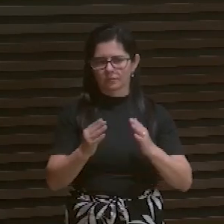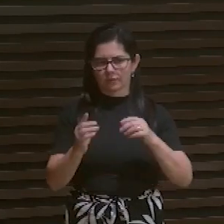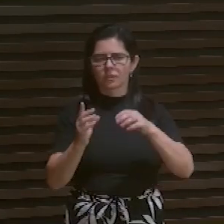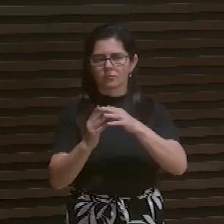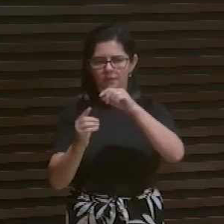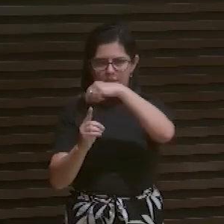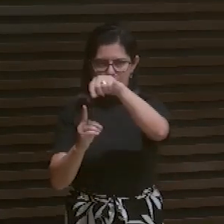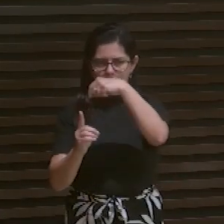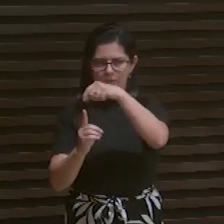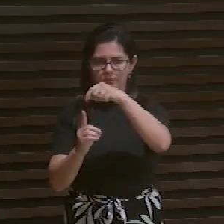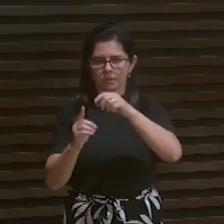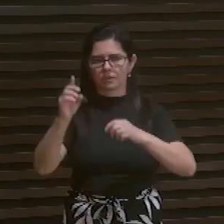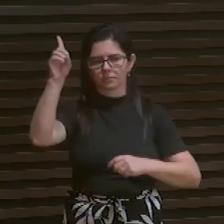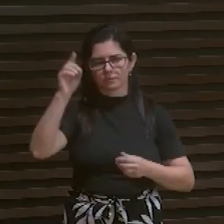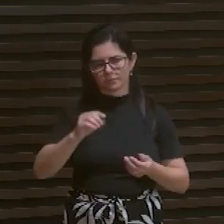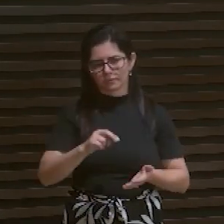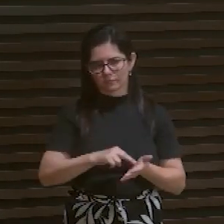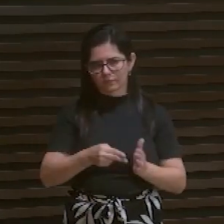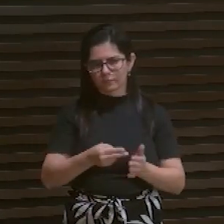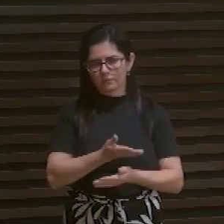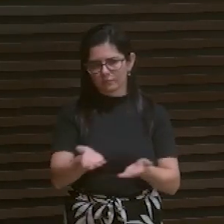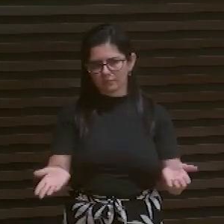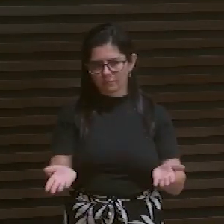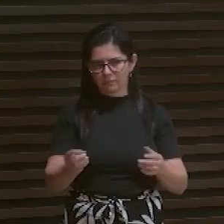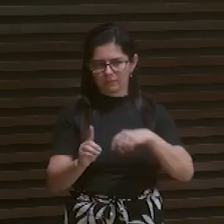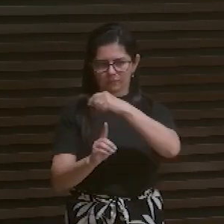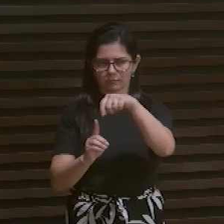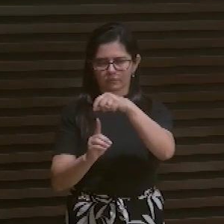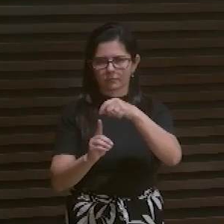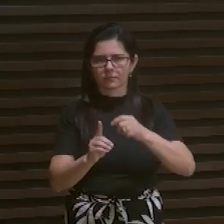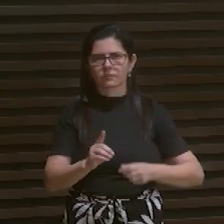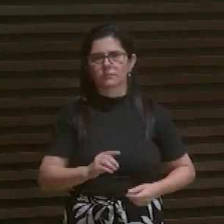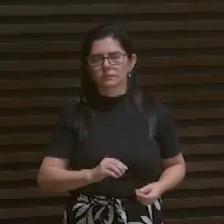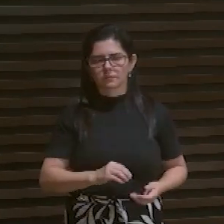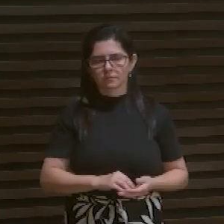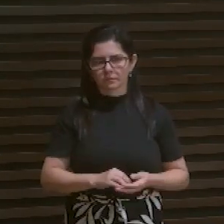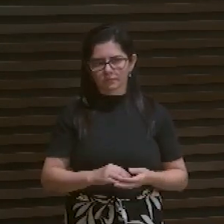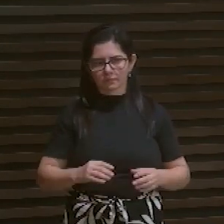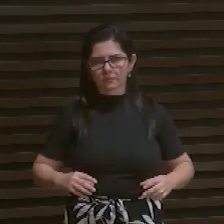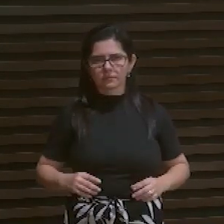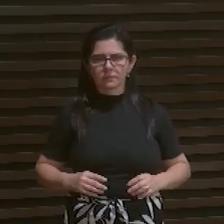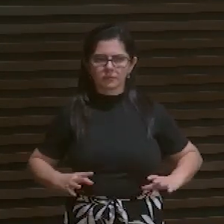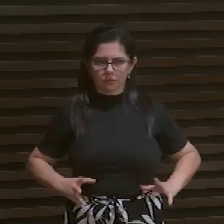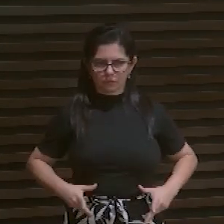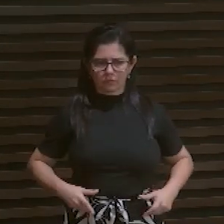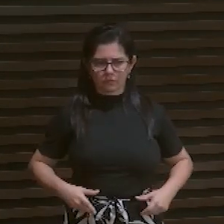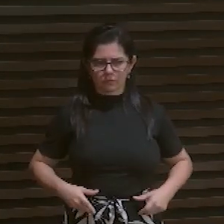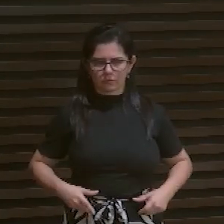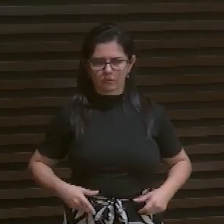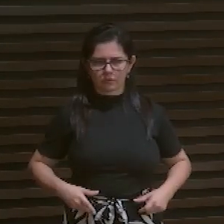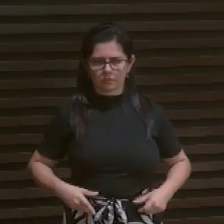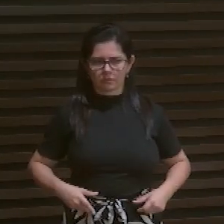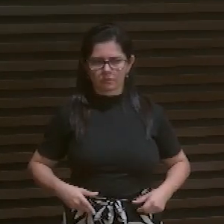é sagrado. Nós, coletivamente, somos o santuário de Deus, corpo de Cristo e a forma que Deus escolheu